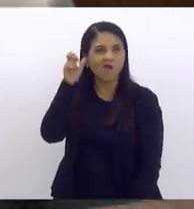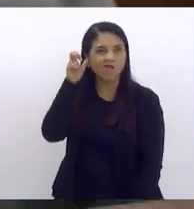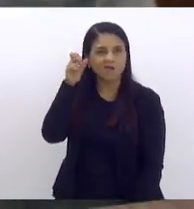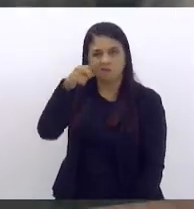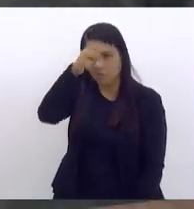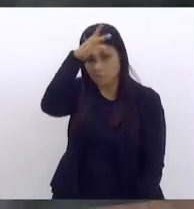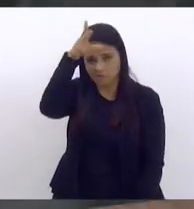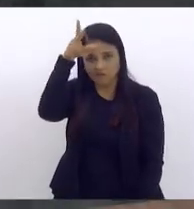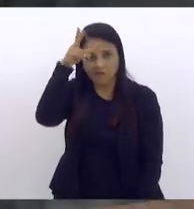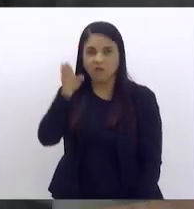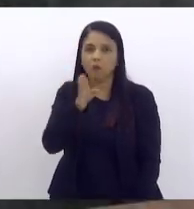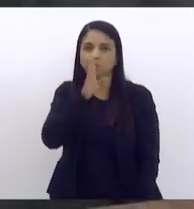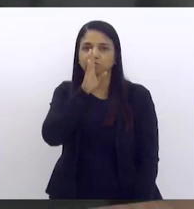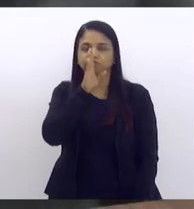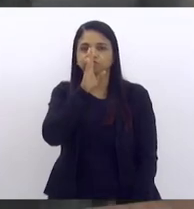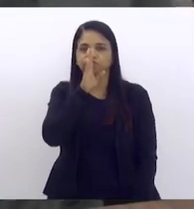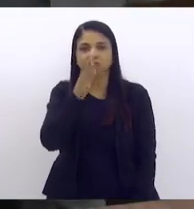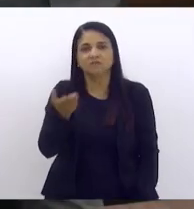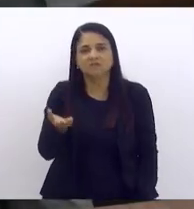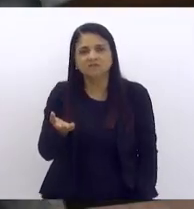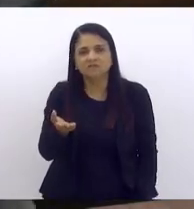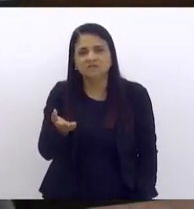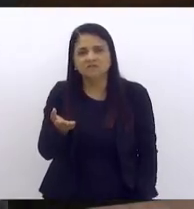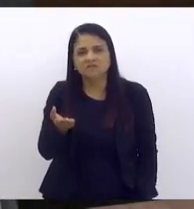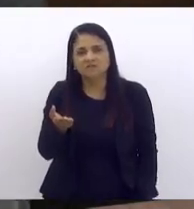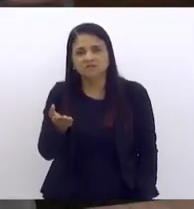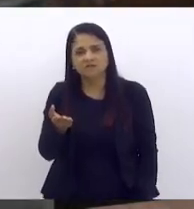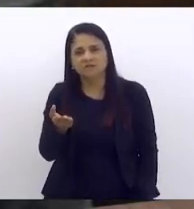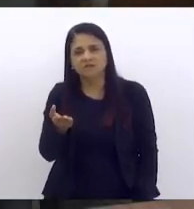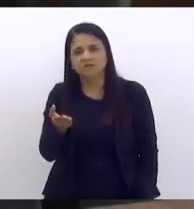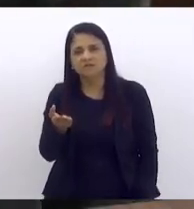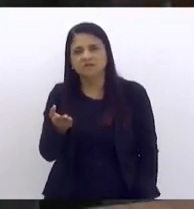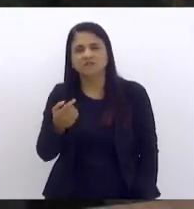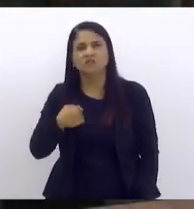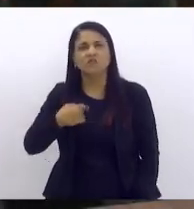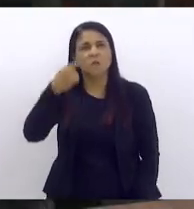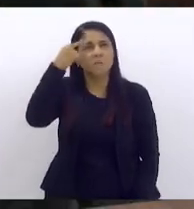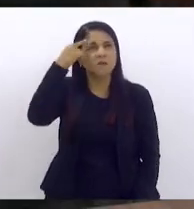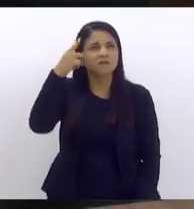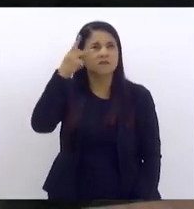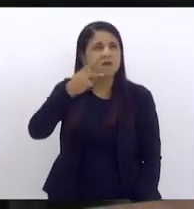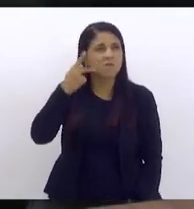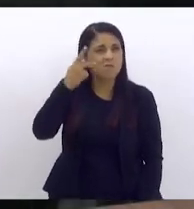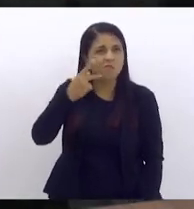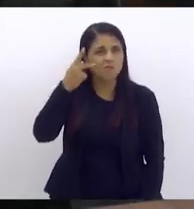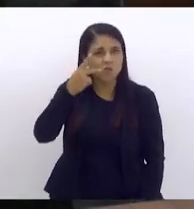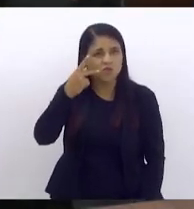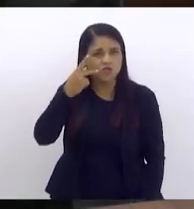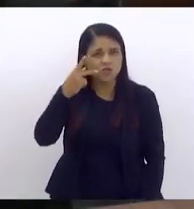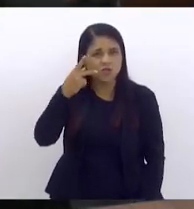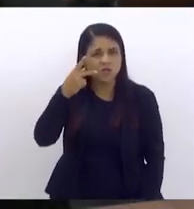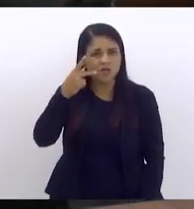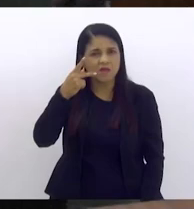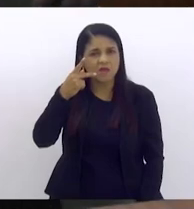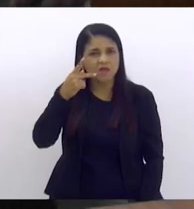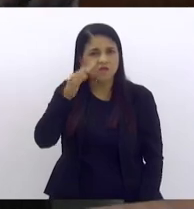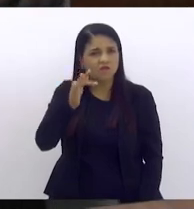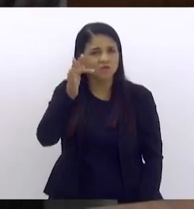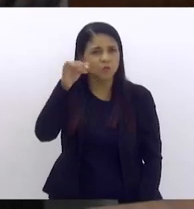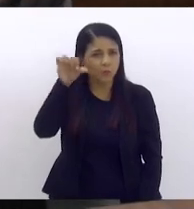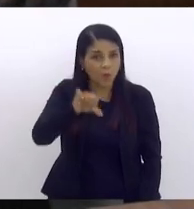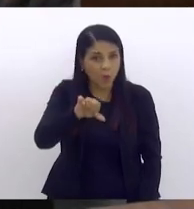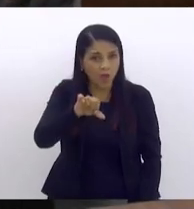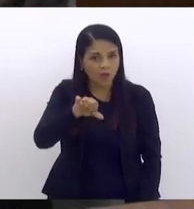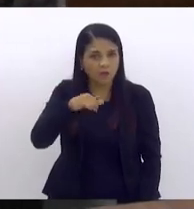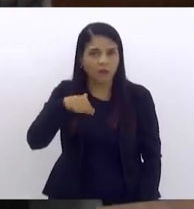prefeito falou. Quando a gente imagina que a política não pode piorar, ela piora com